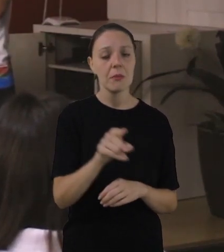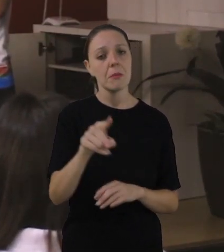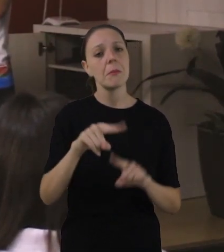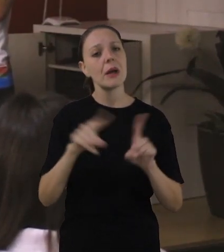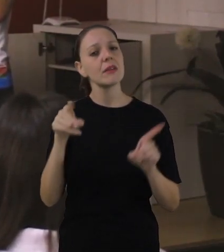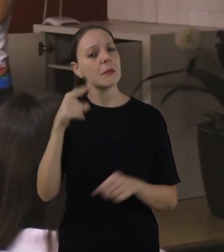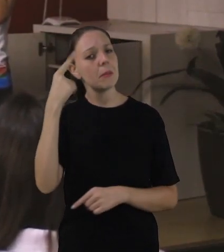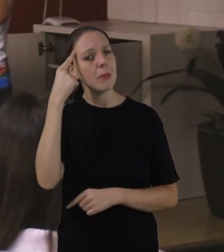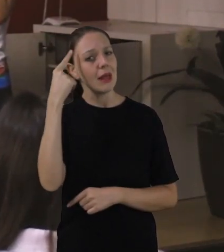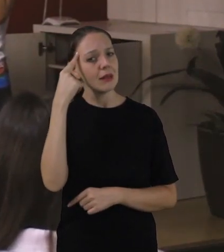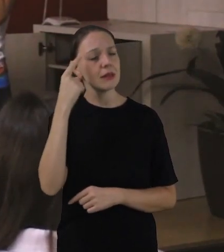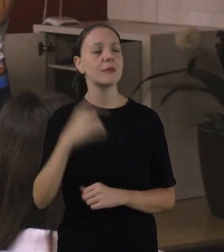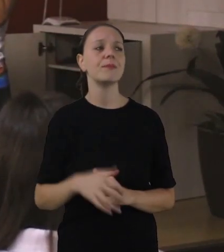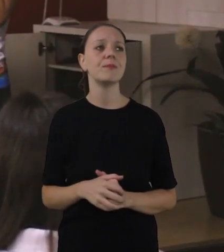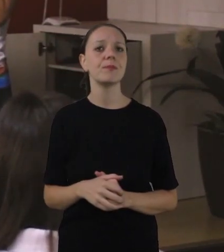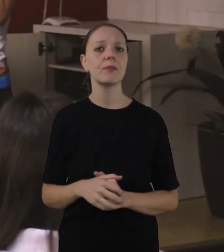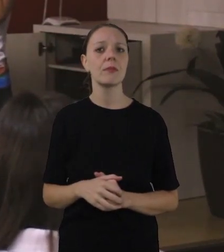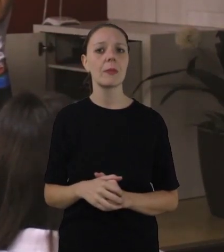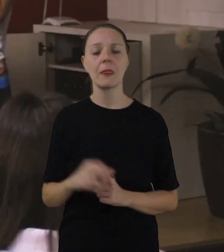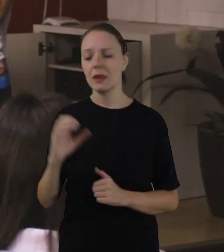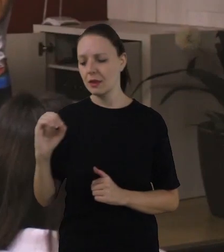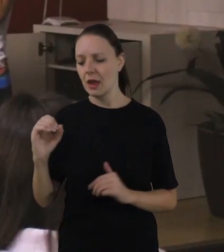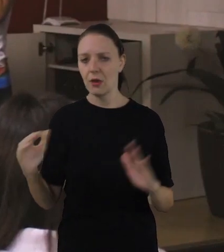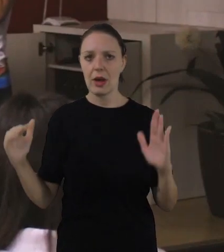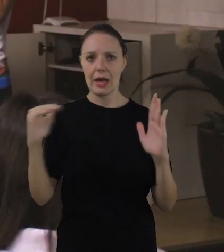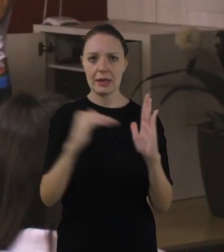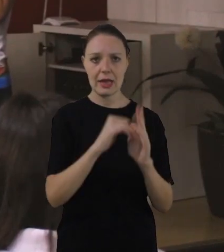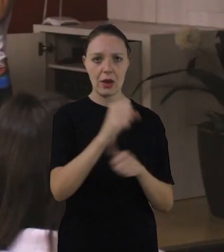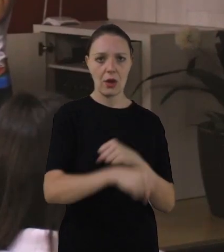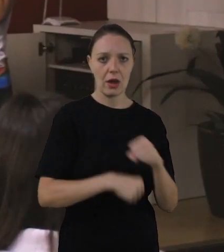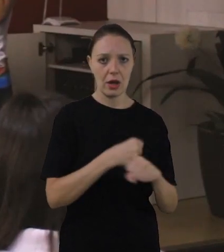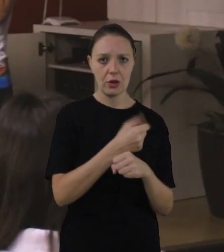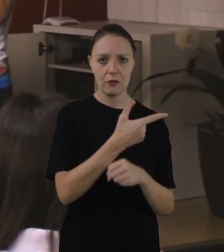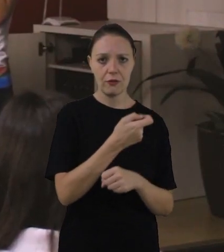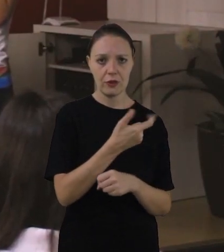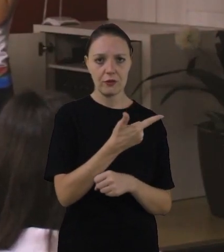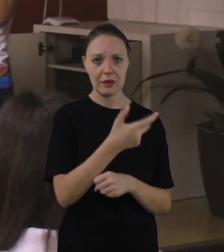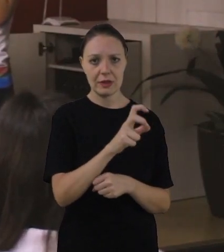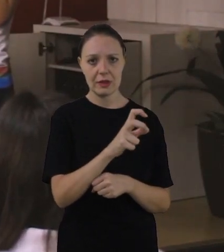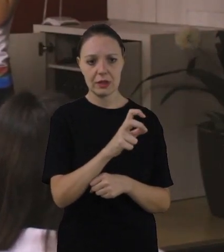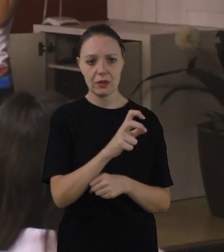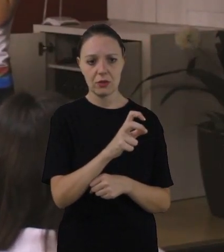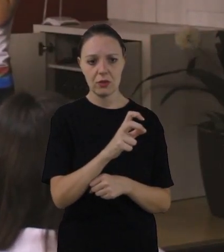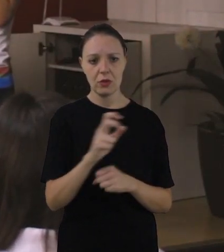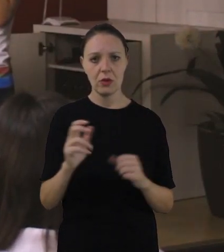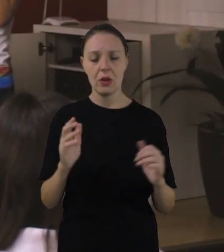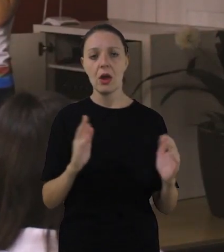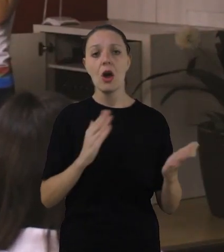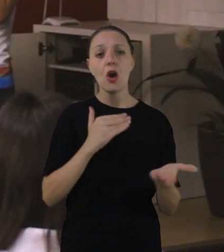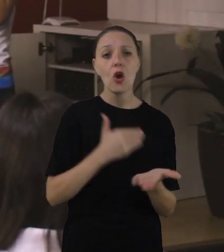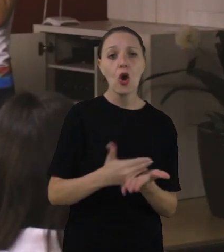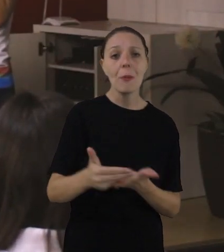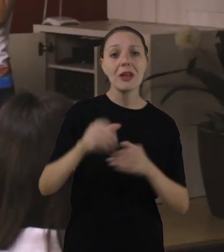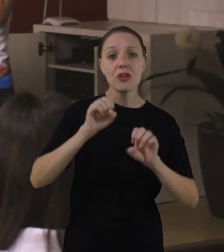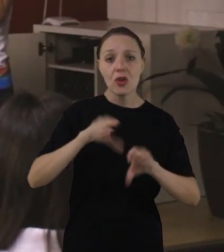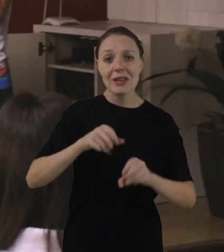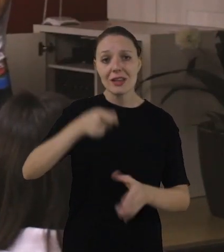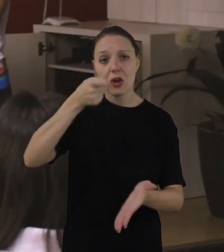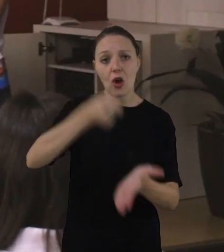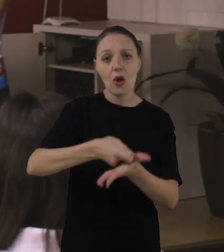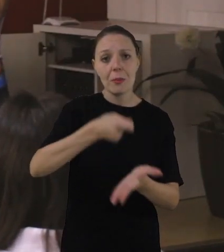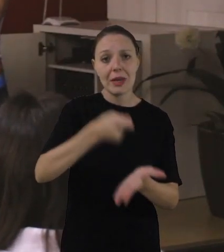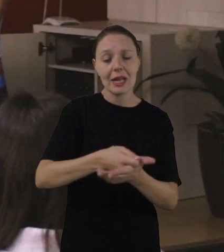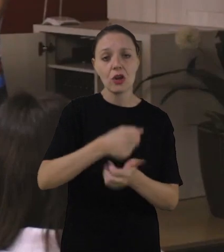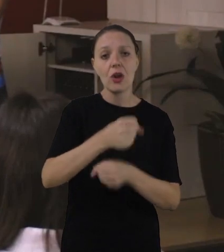ó, do 0 até 2025 foi em 1700 que começou o ensino obrigatório